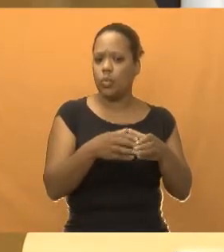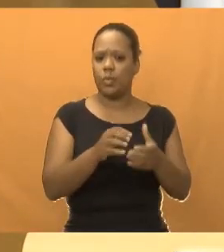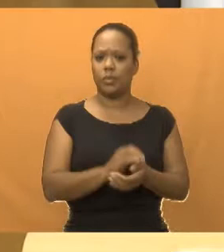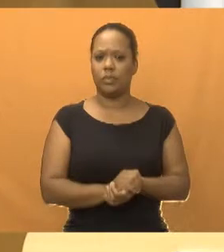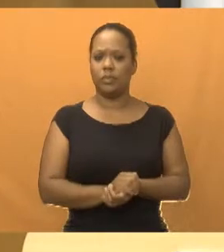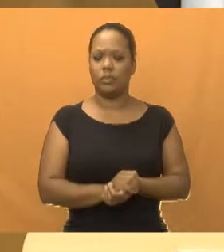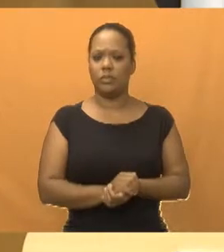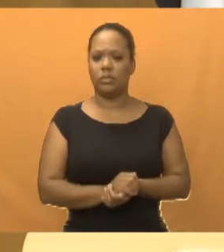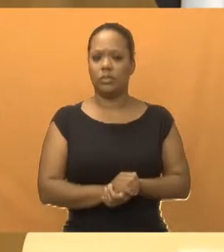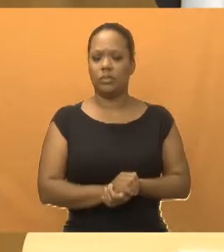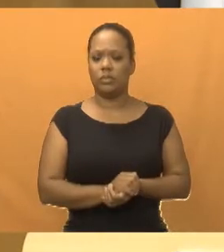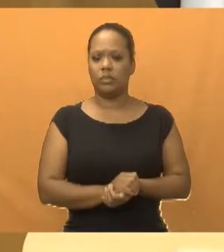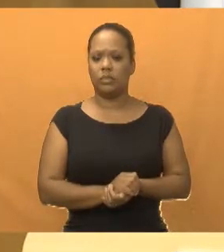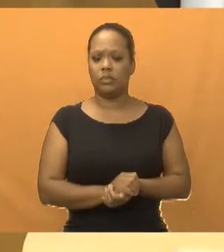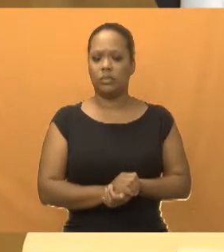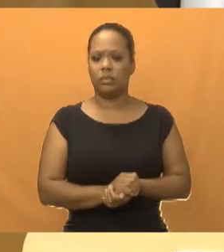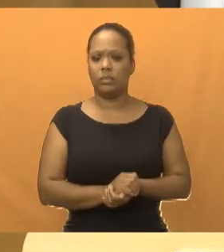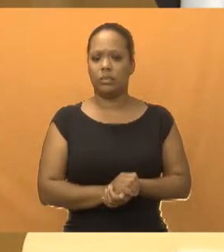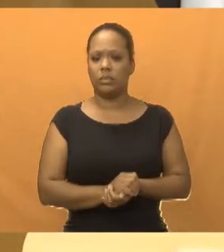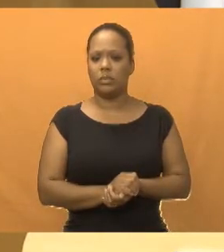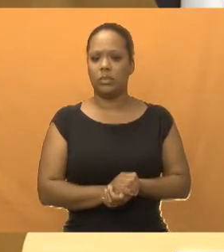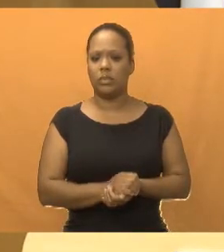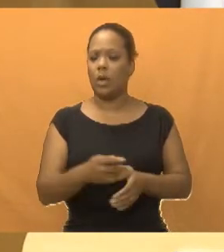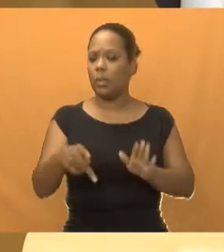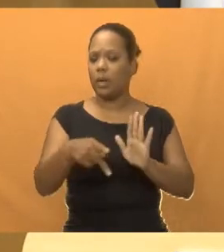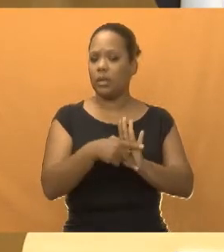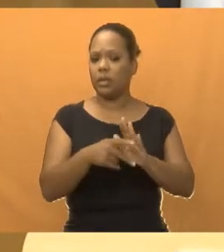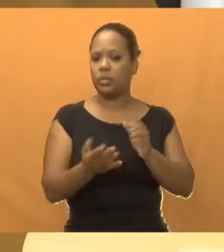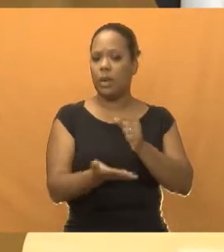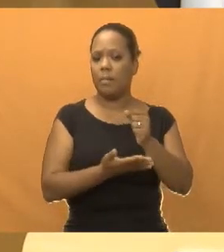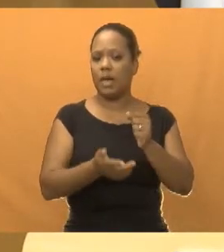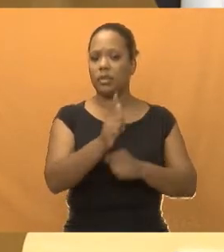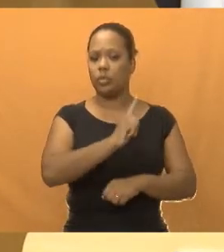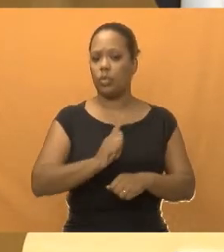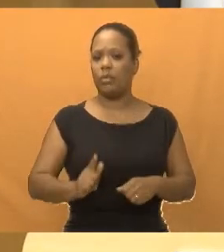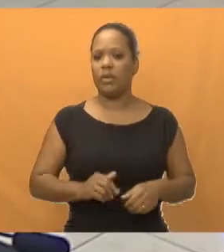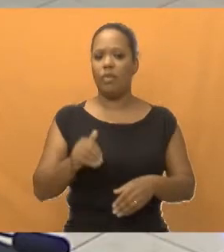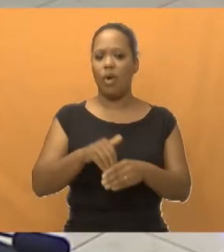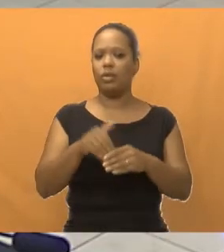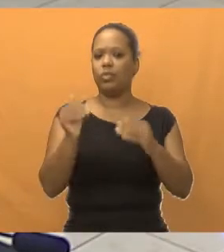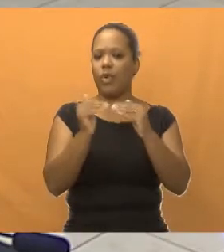de ser parte da base desse governo. Conte com o meu voto favorável.